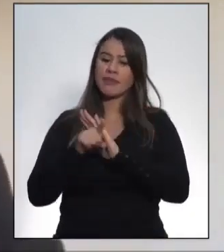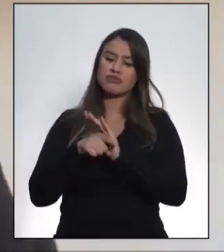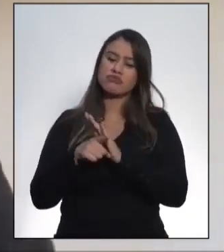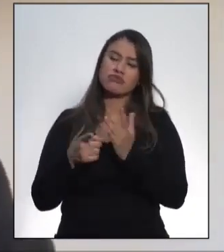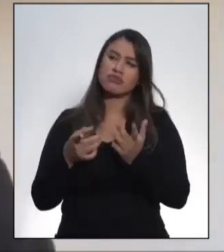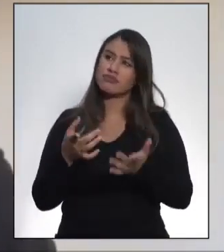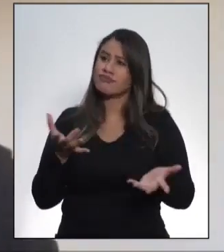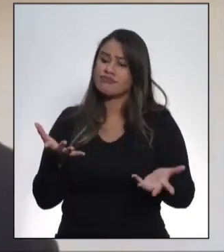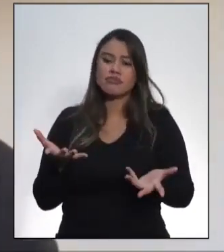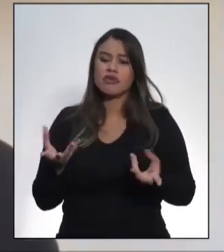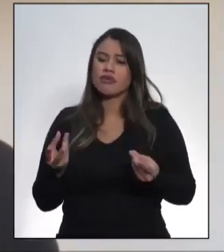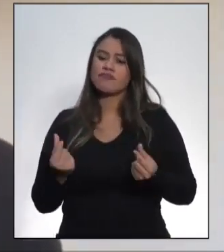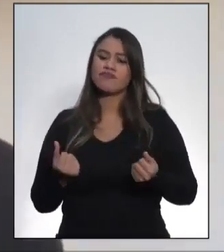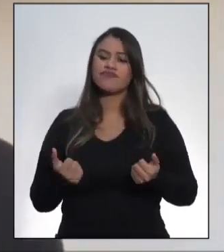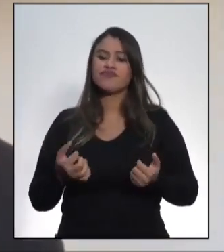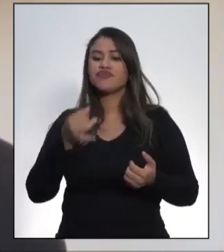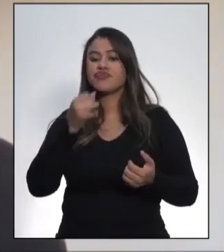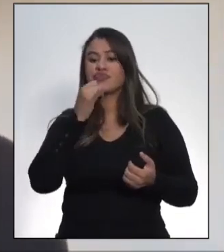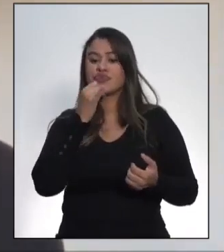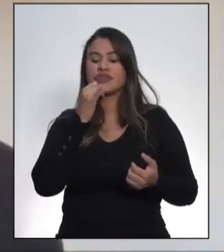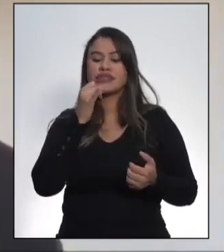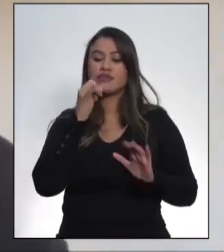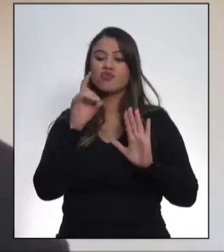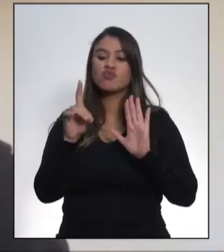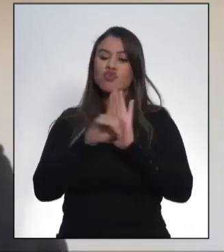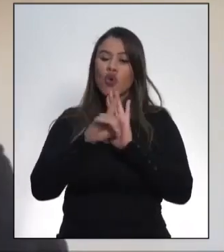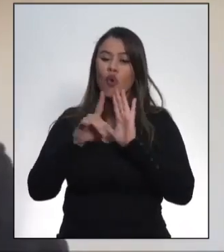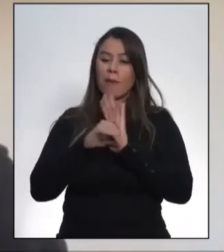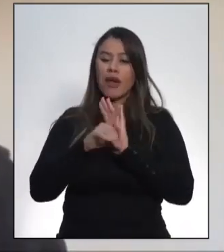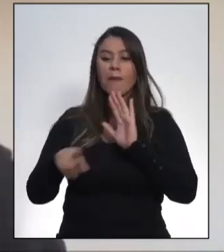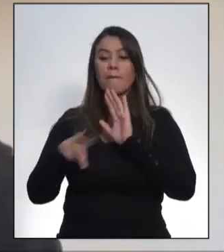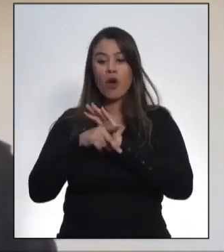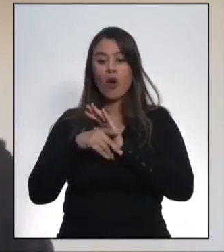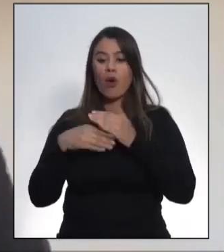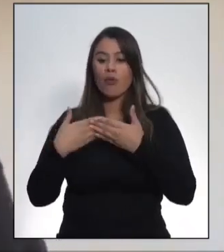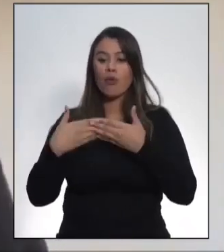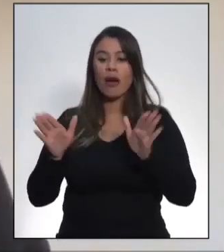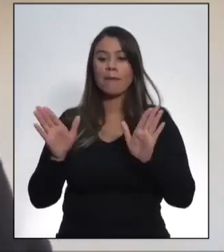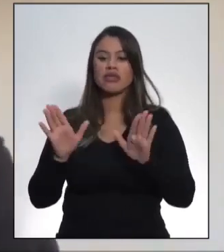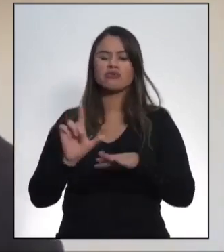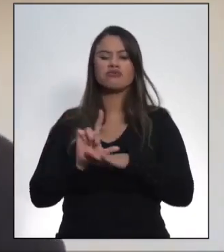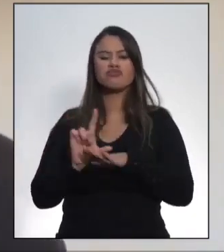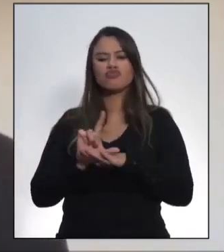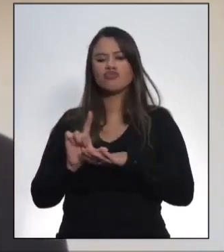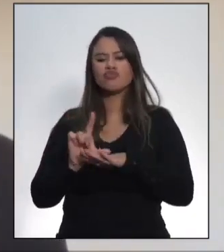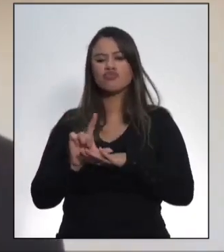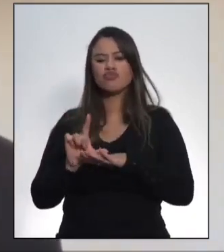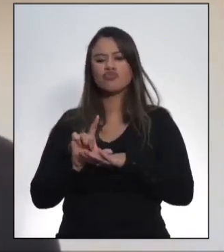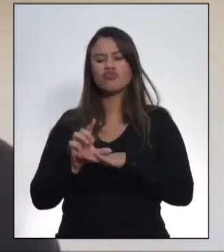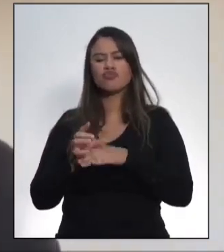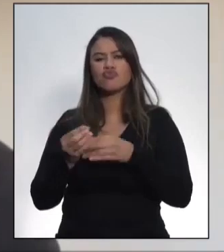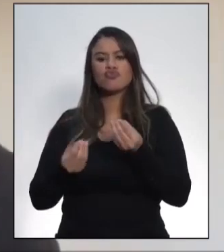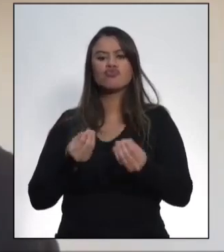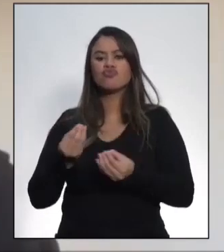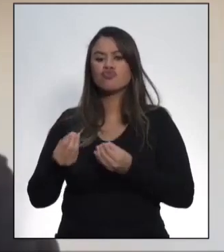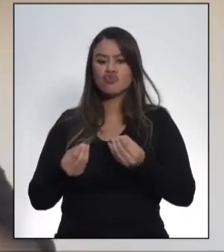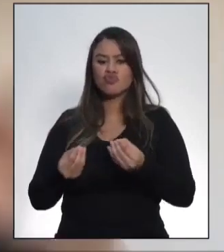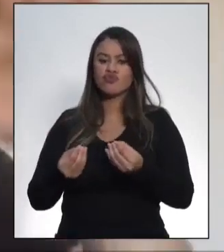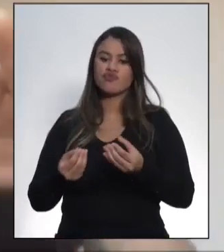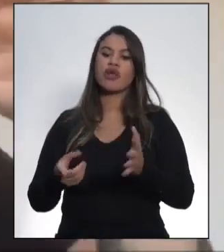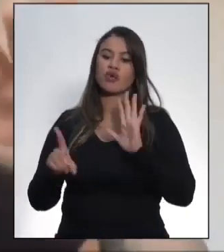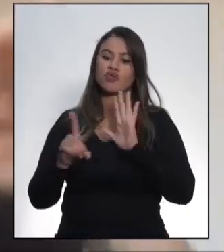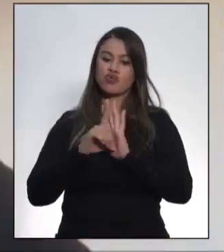práticas, como, por exemplo, qual é a documentação necessária para abrir uma loja? A documentação necessária para abrir uma loja, ela se